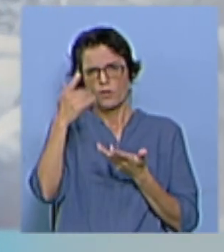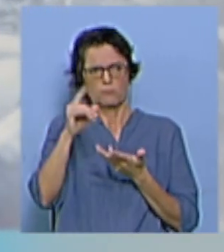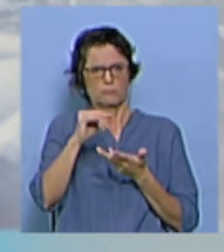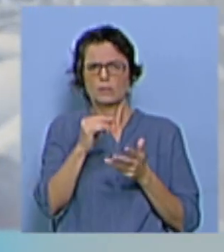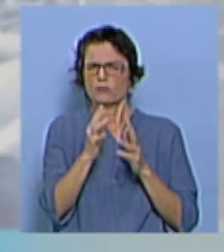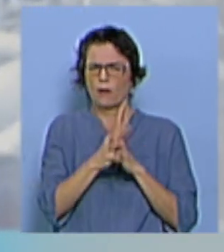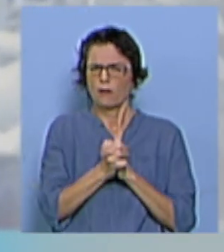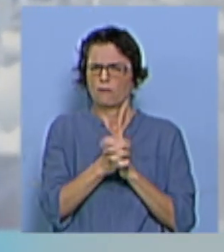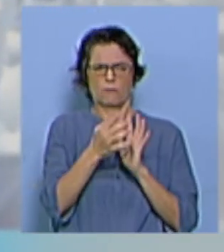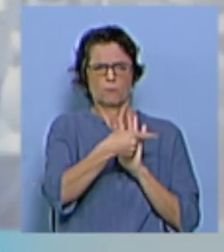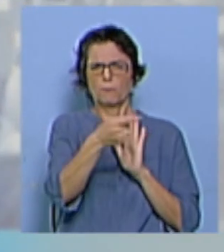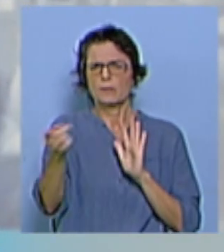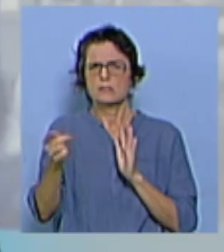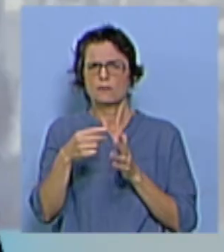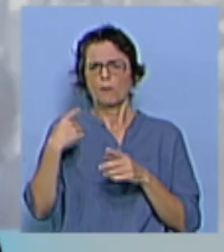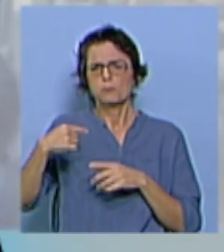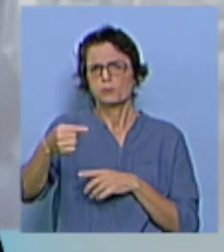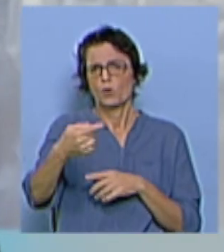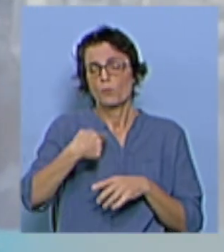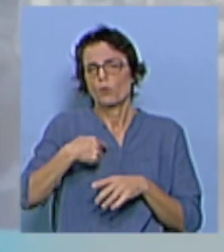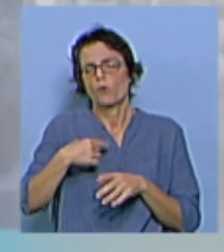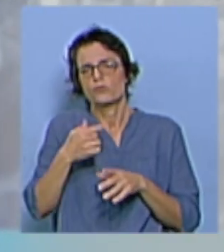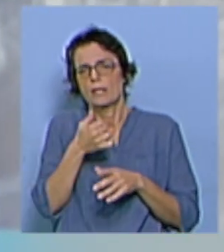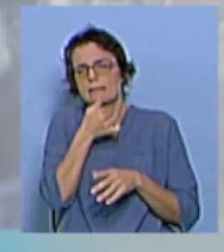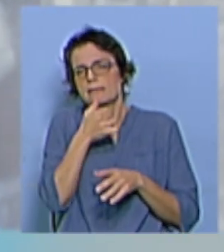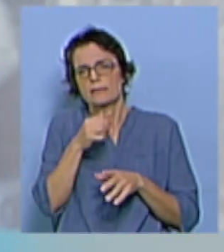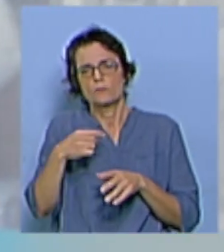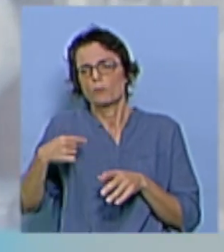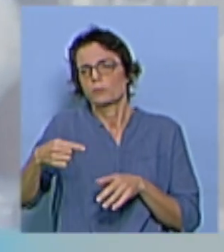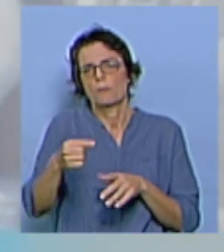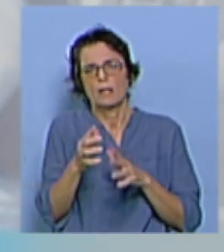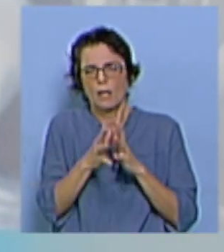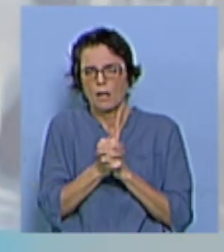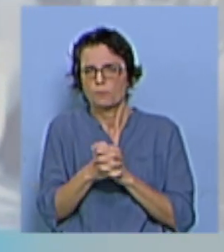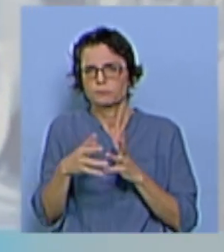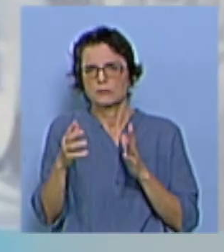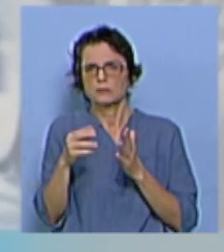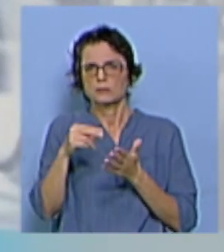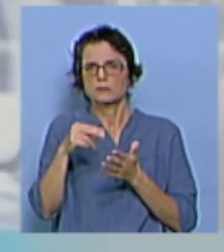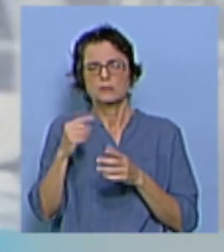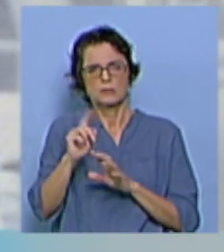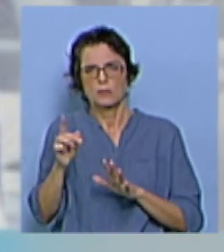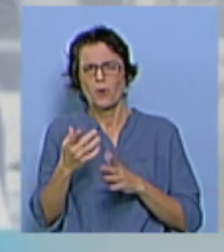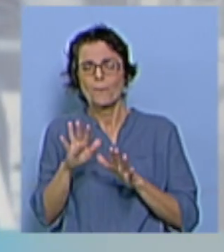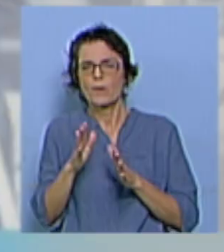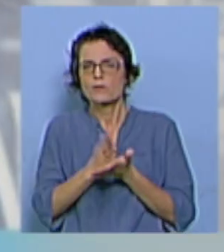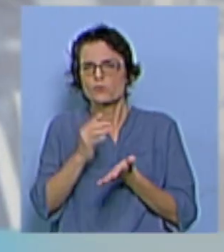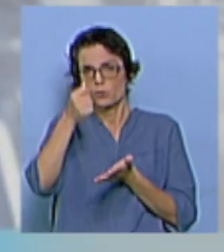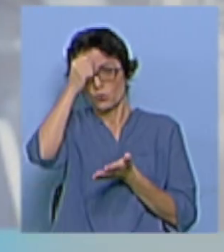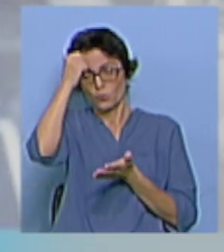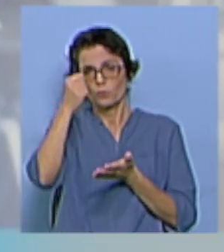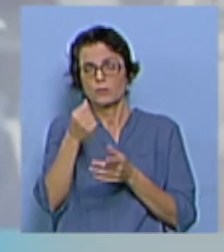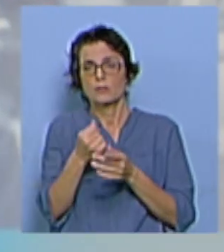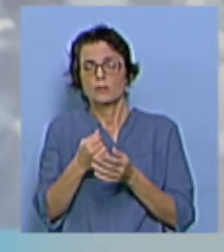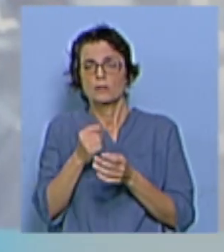havia seria demais, fazíamos isso só ao domingo, mas esta maneira de rezar, até com a familiaridade que as pessoas têm